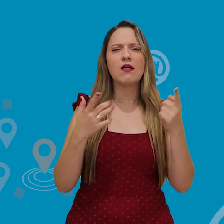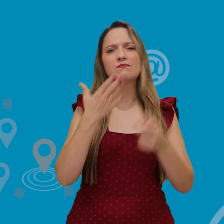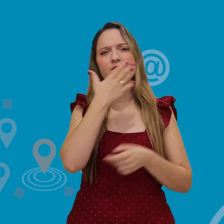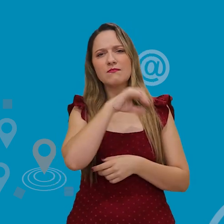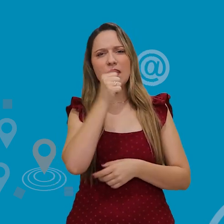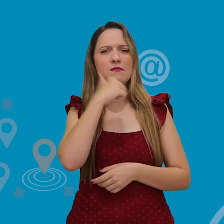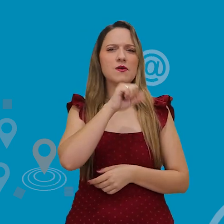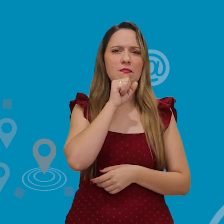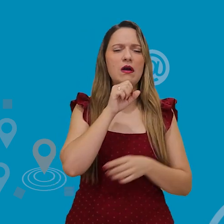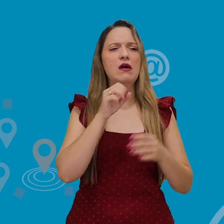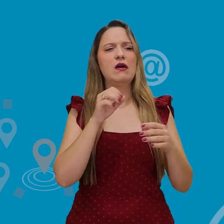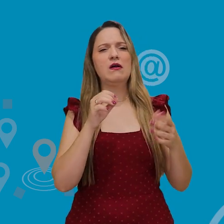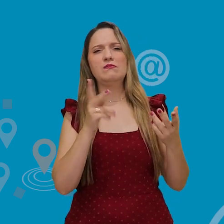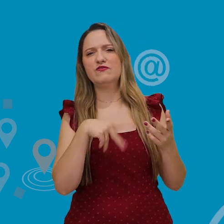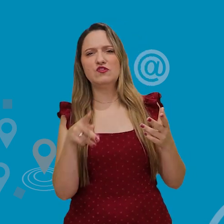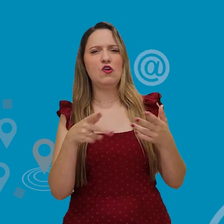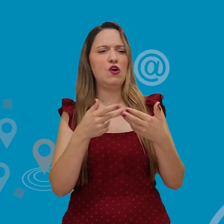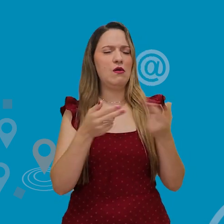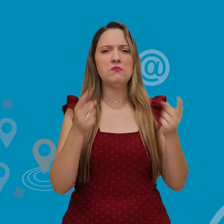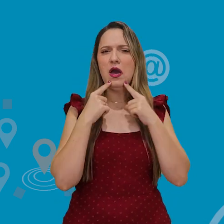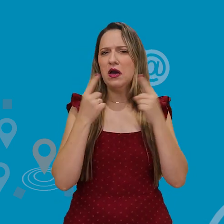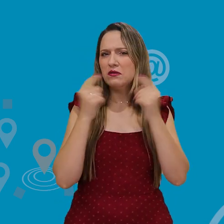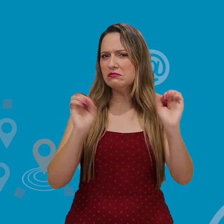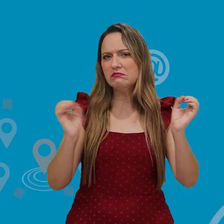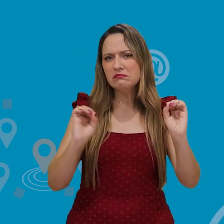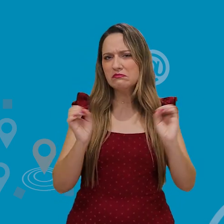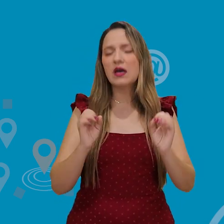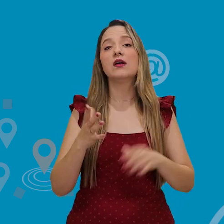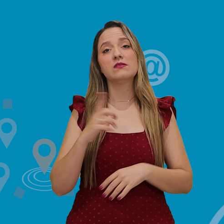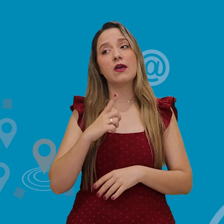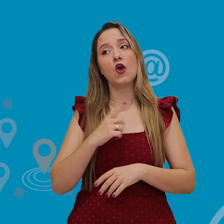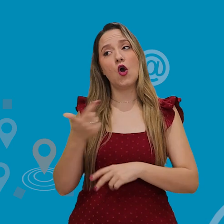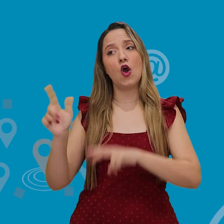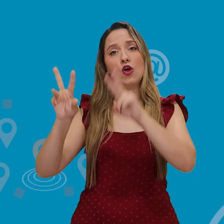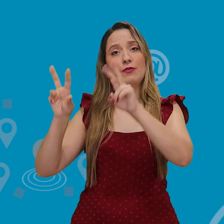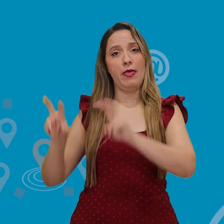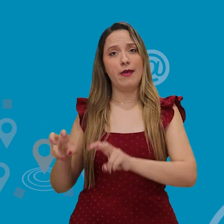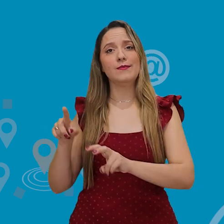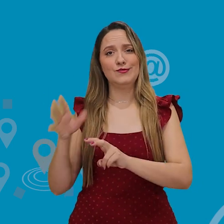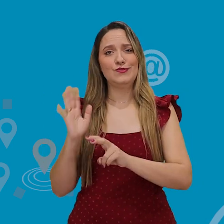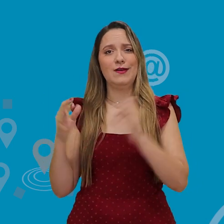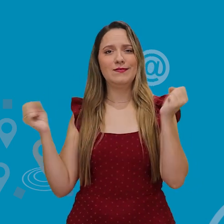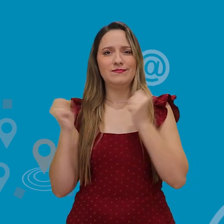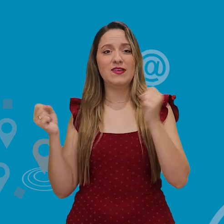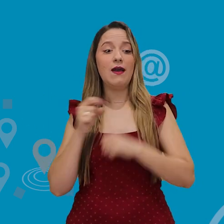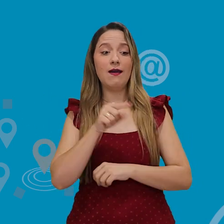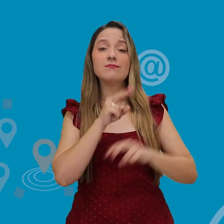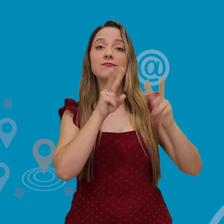própria comunidade escolar. Já tive problema com outros temas, né, da educação física, mas especificamente esse não.